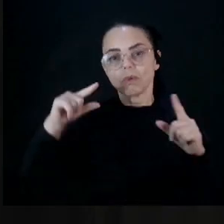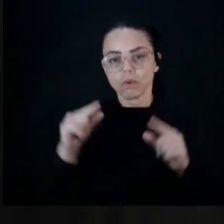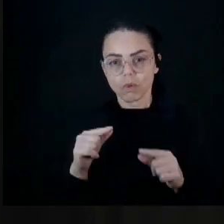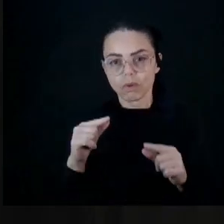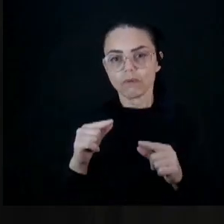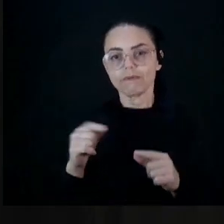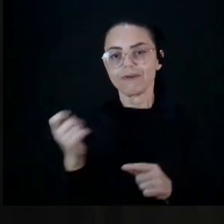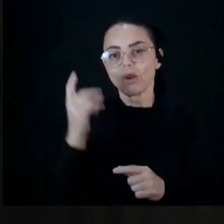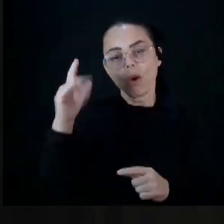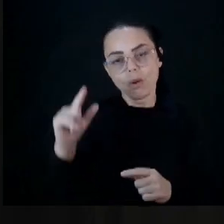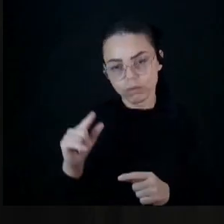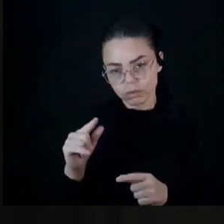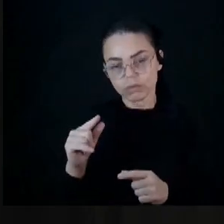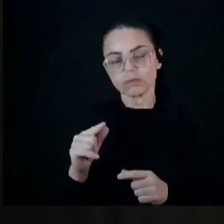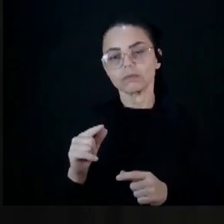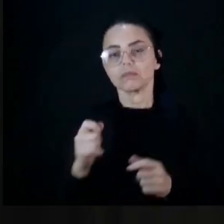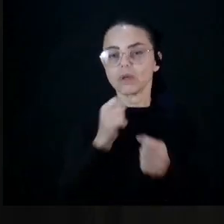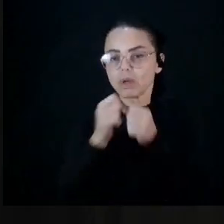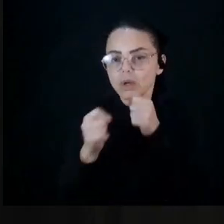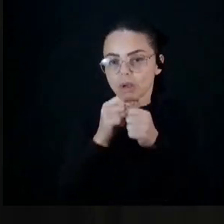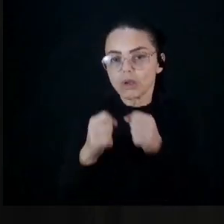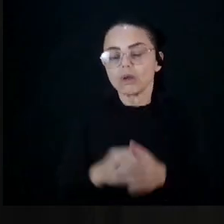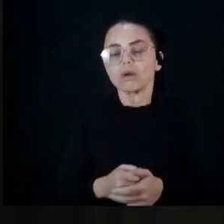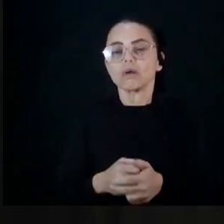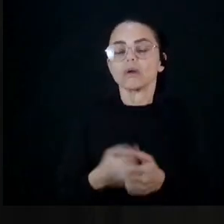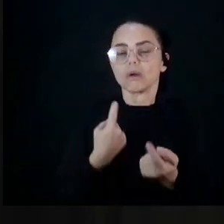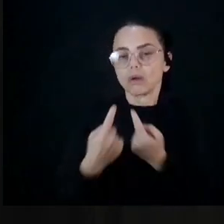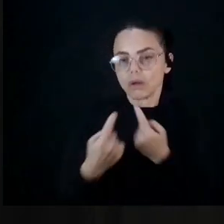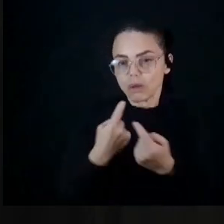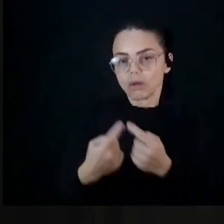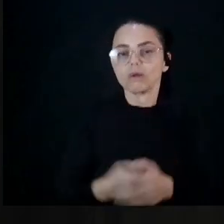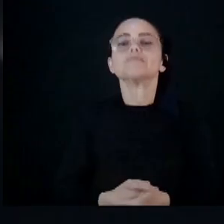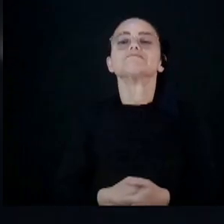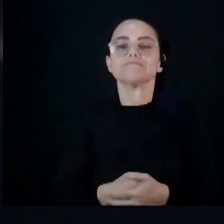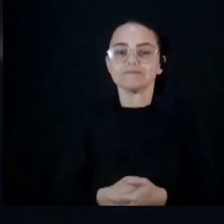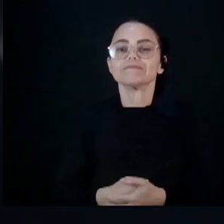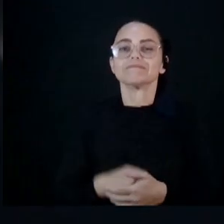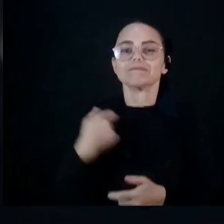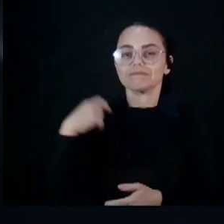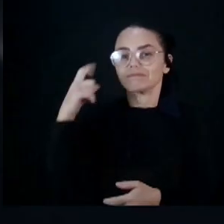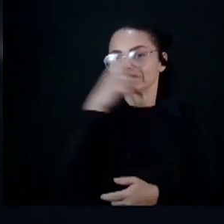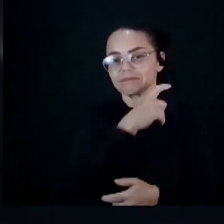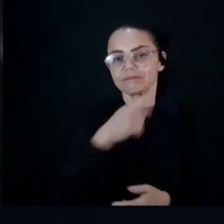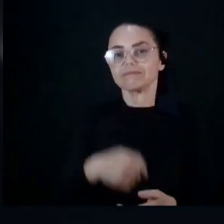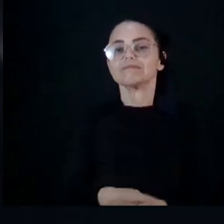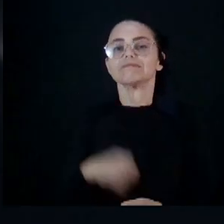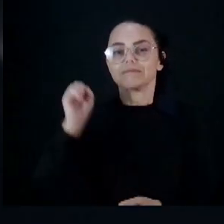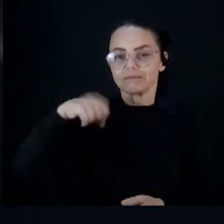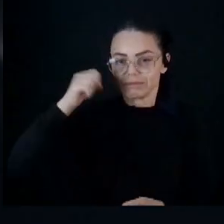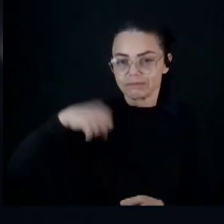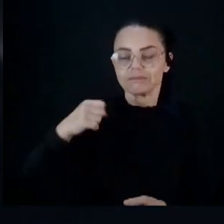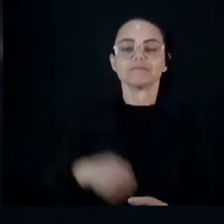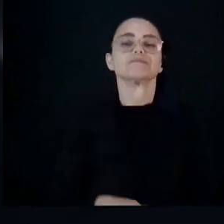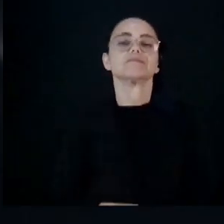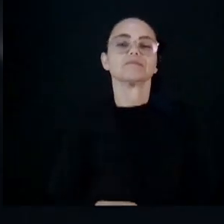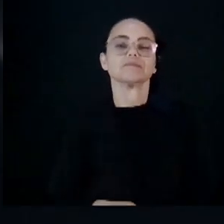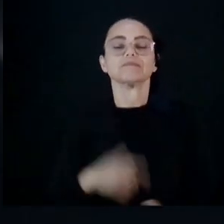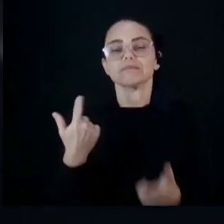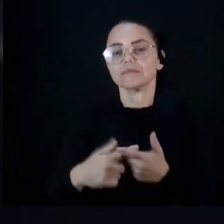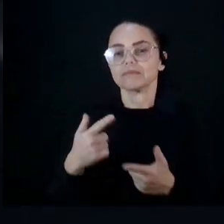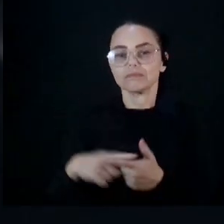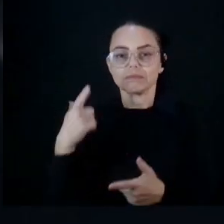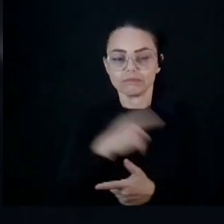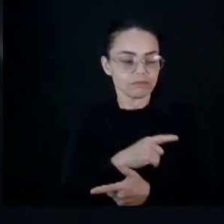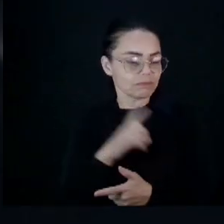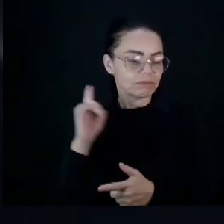a reportagem mostra que a discussão é um pouco mais complexa que isso. Sem dúvida, porque o ganho não está só em fazer